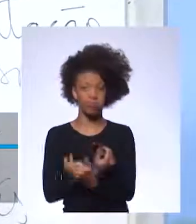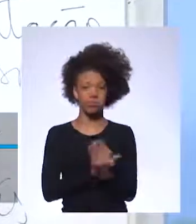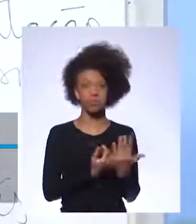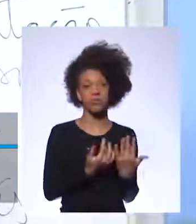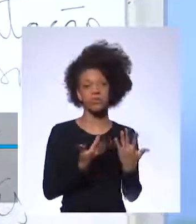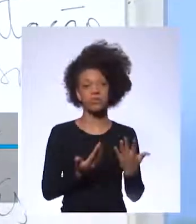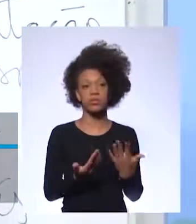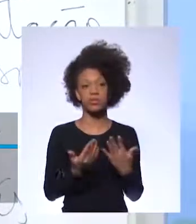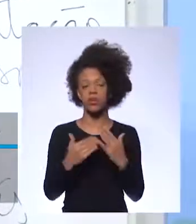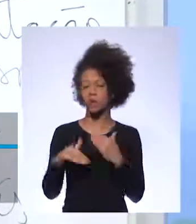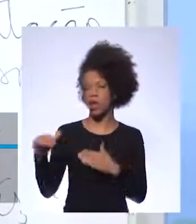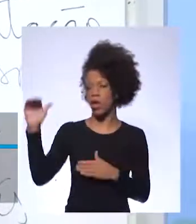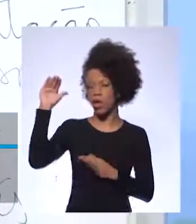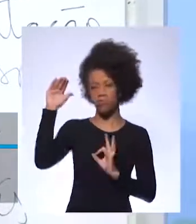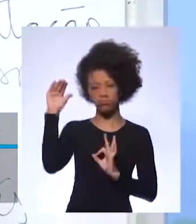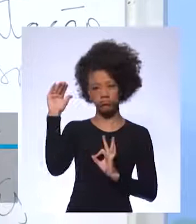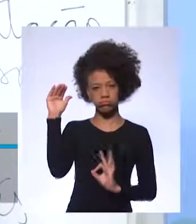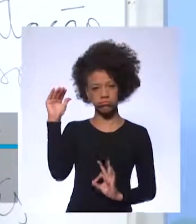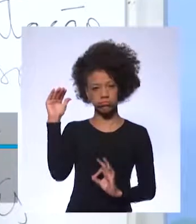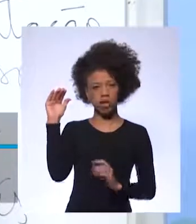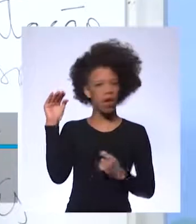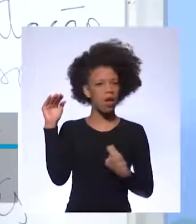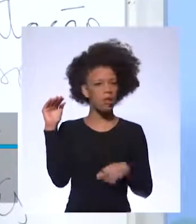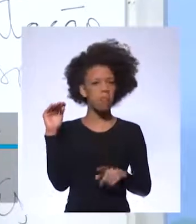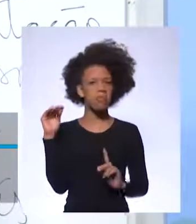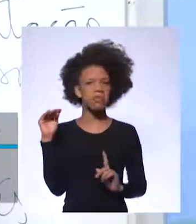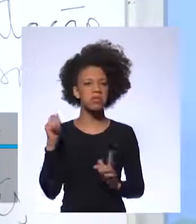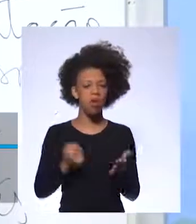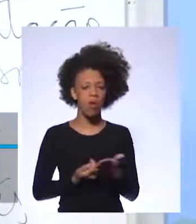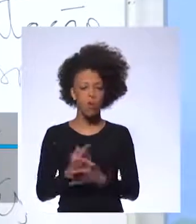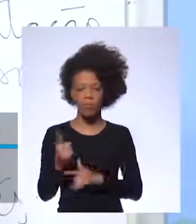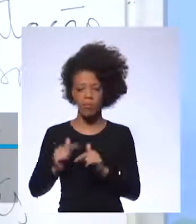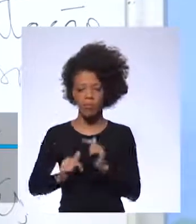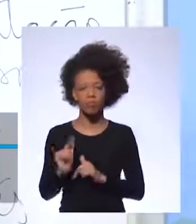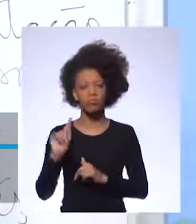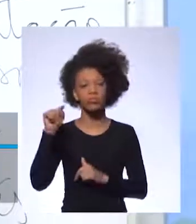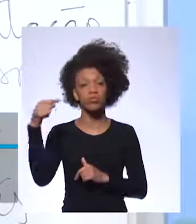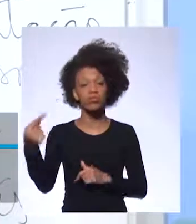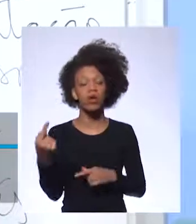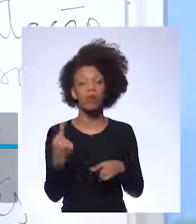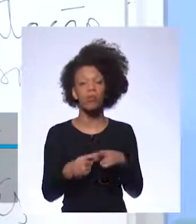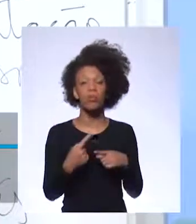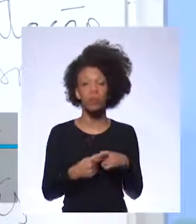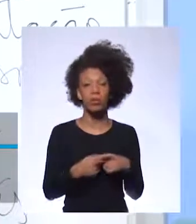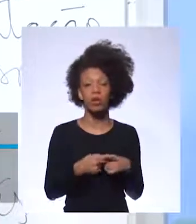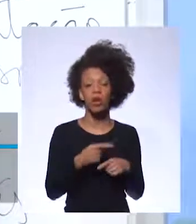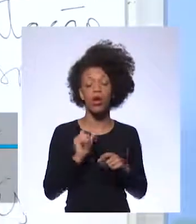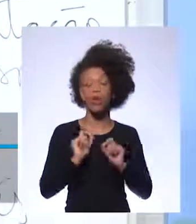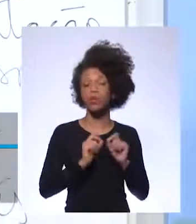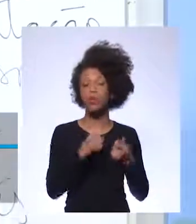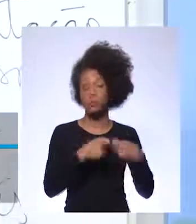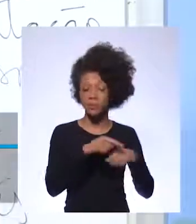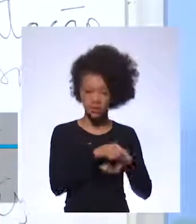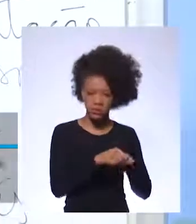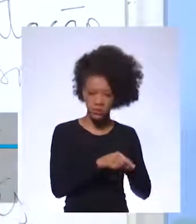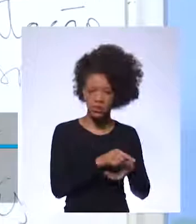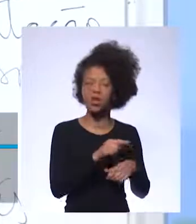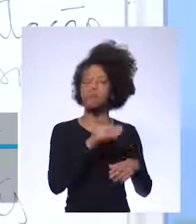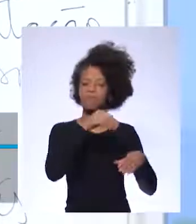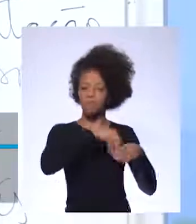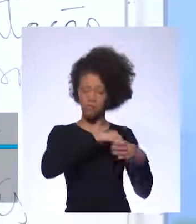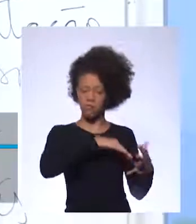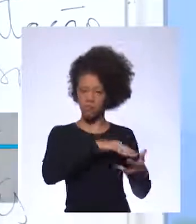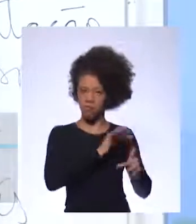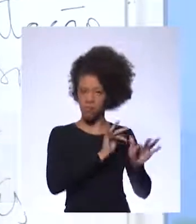ela autossuficiente eu não precisa comprar tantos produtos de fora porque a maior parte do que eles precisam é construído